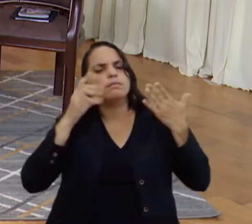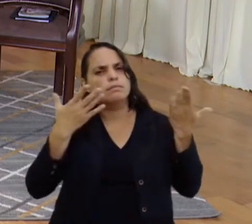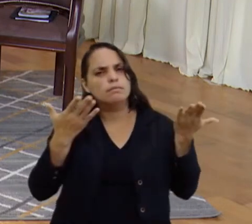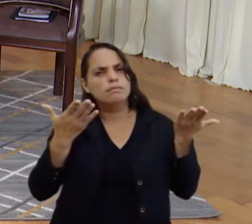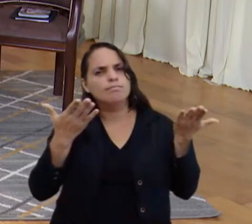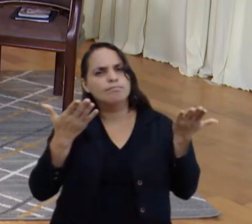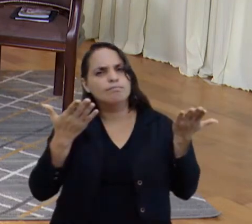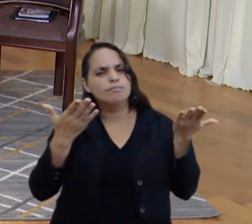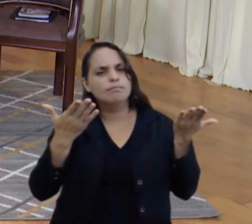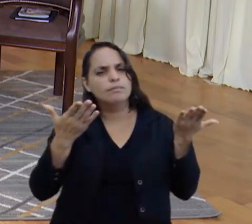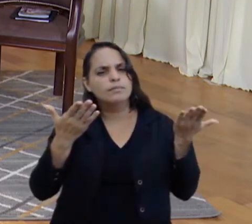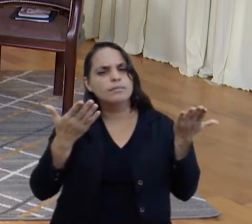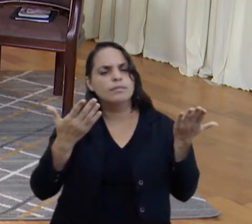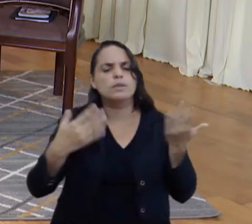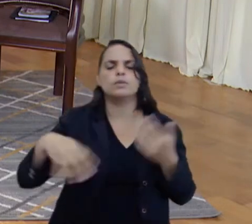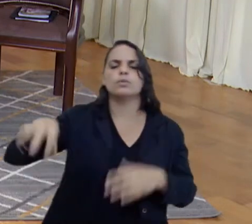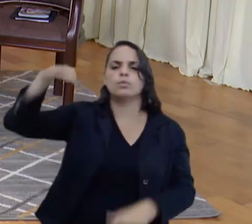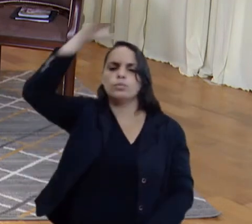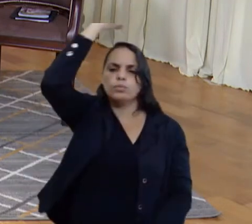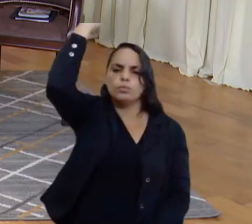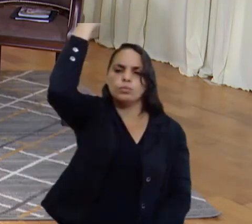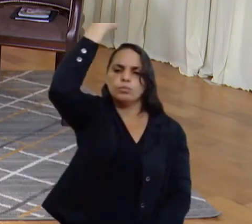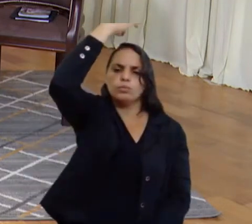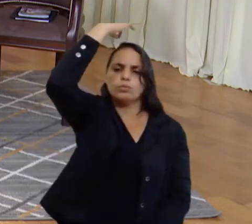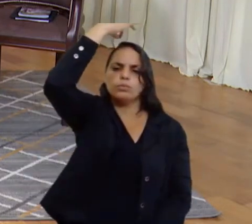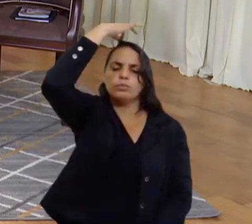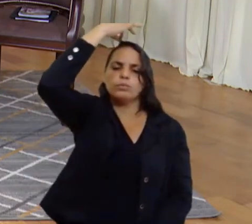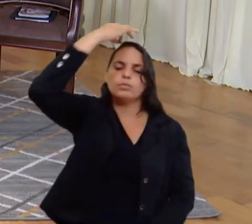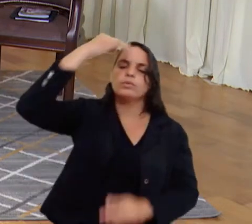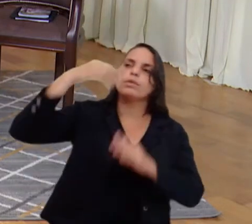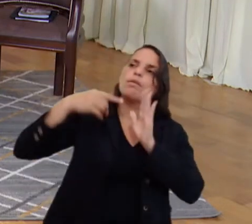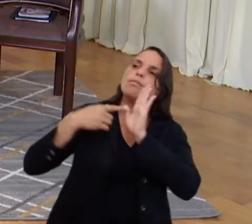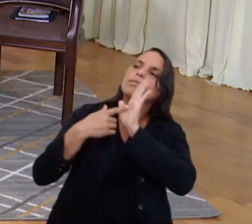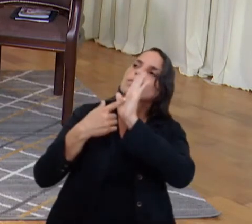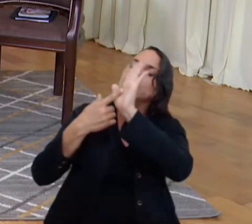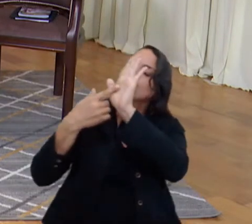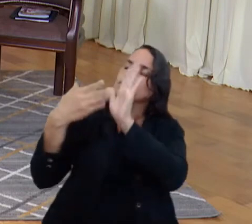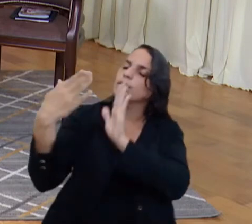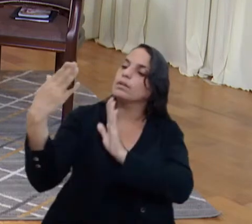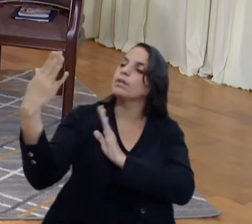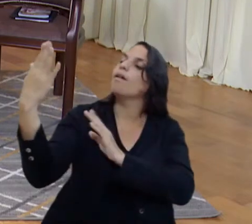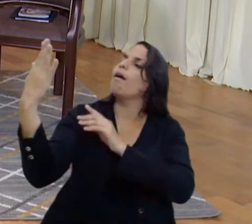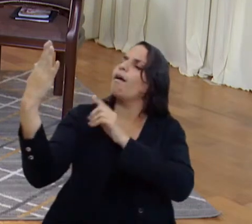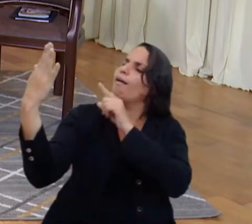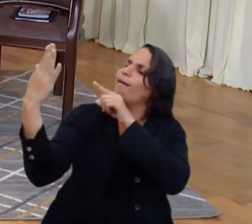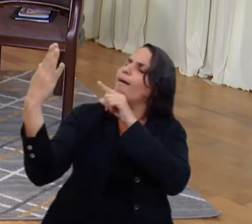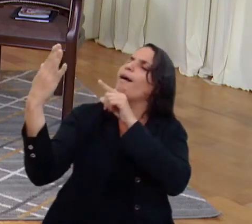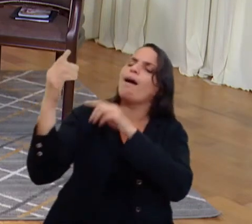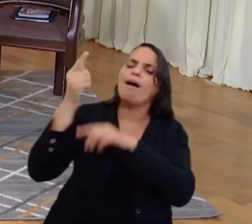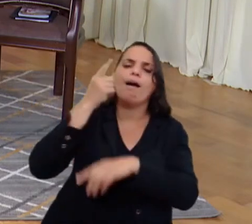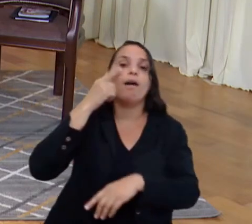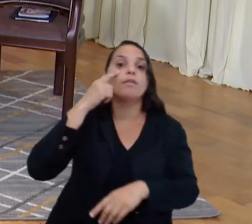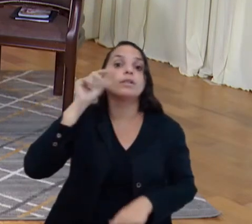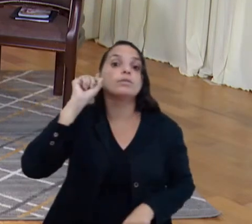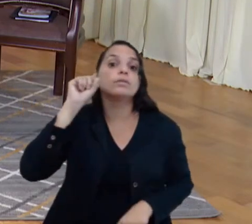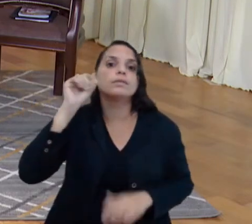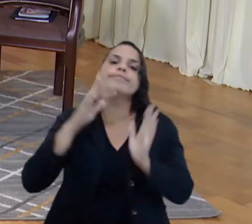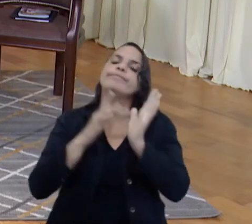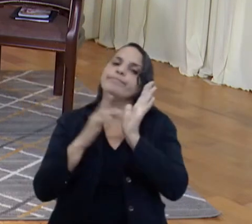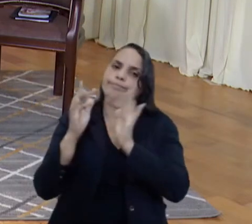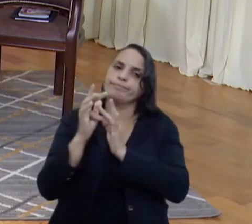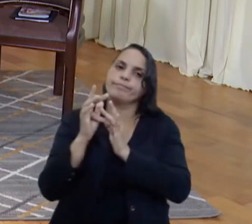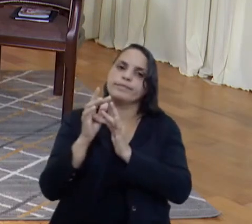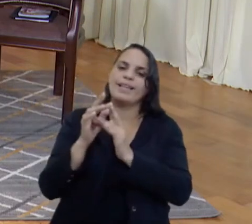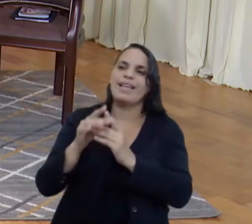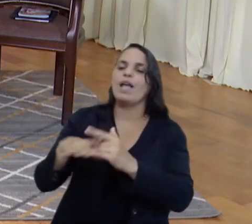então o Espírito Santo nos revela Jesus. Interessante, irmãos, que não basta nós tentarmos copiar a